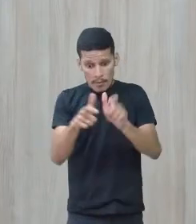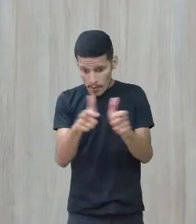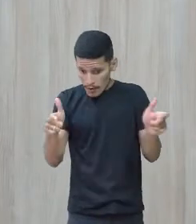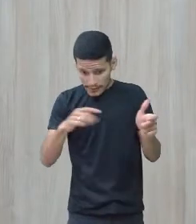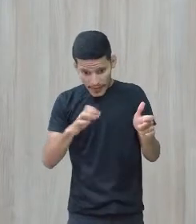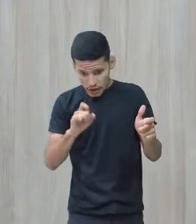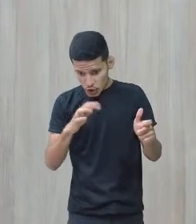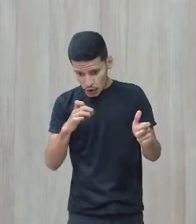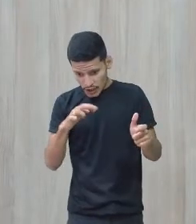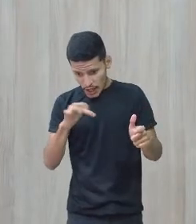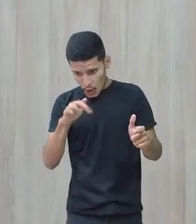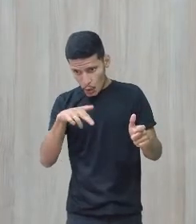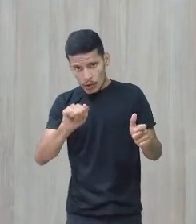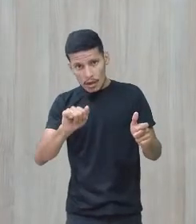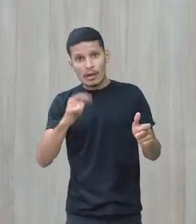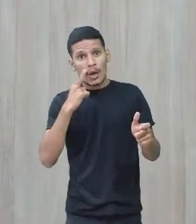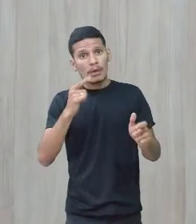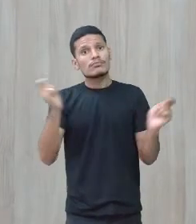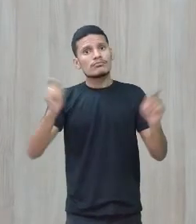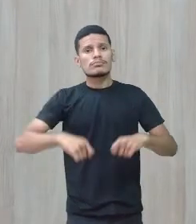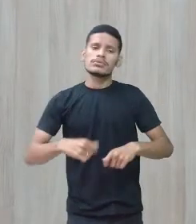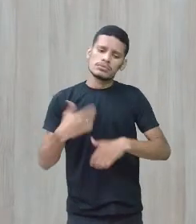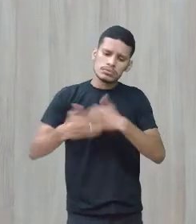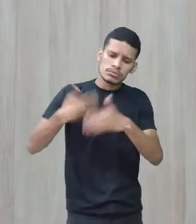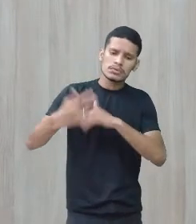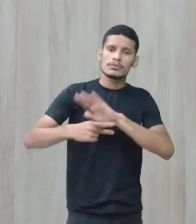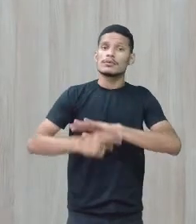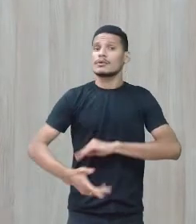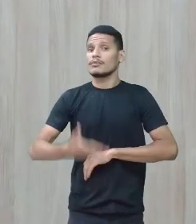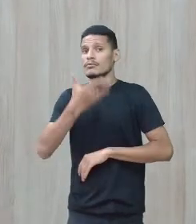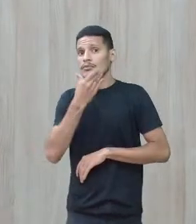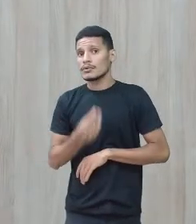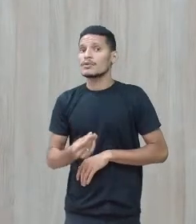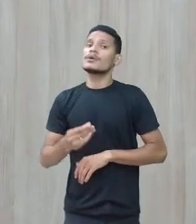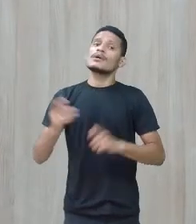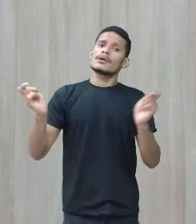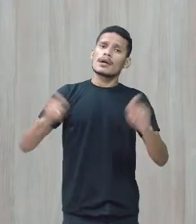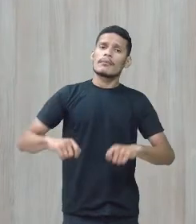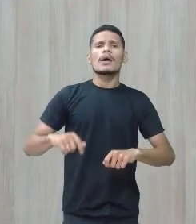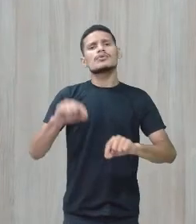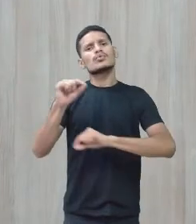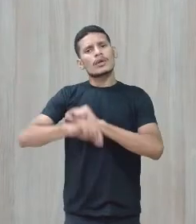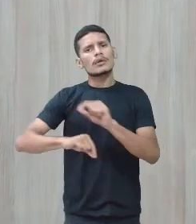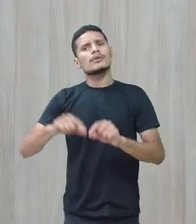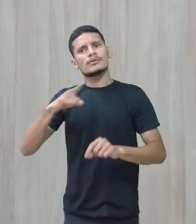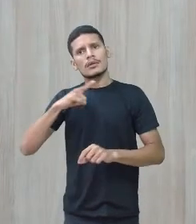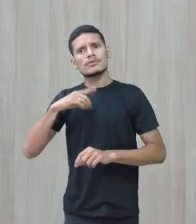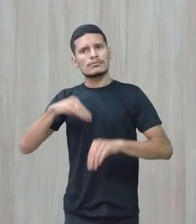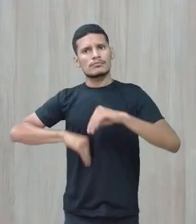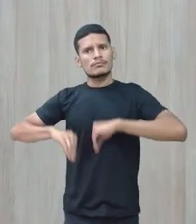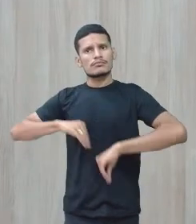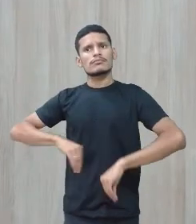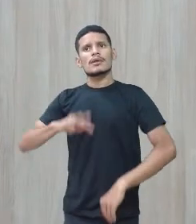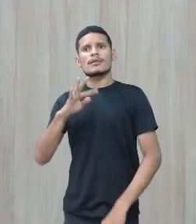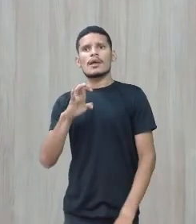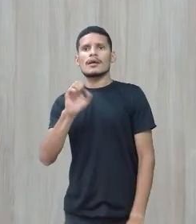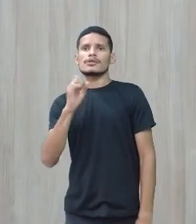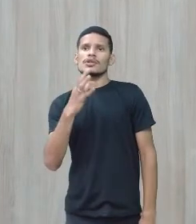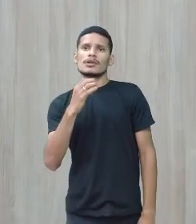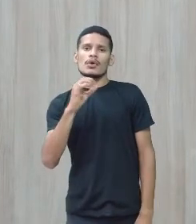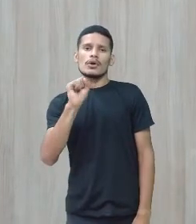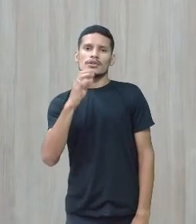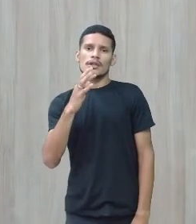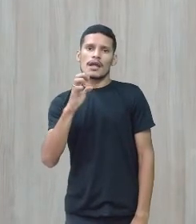então todo esse desenvolvimento de características masculinas são através desse hormônio da testosterona. Tá, Ellen, se tu